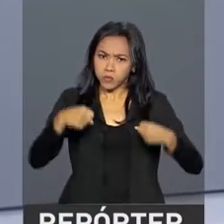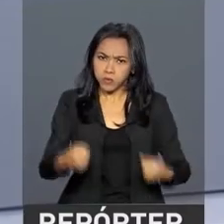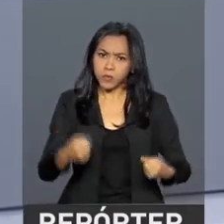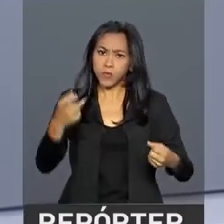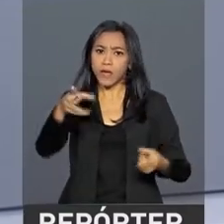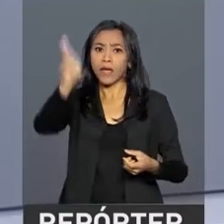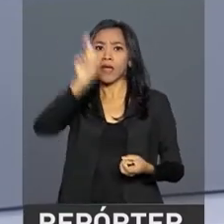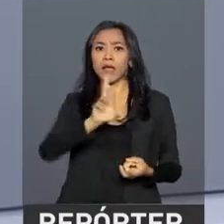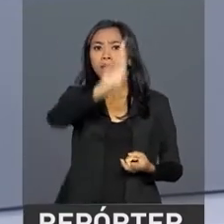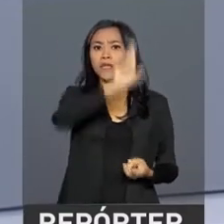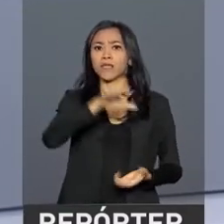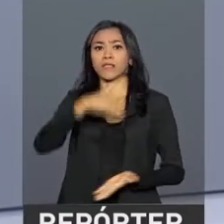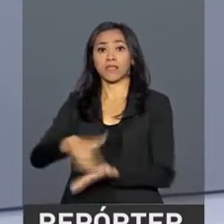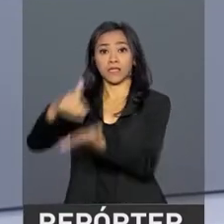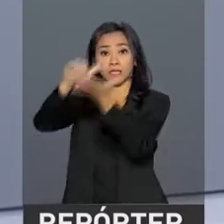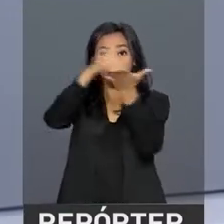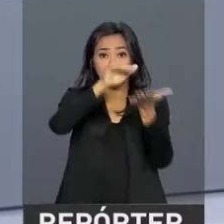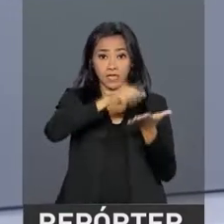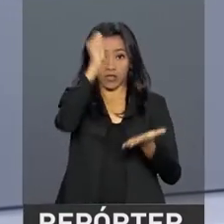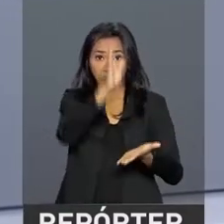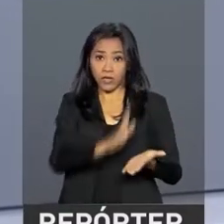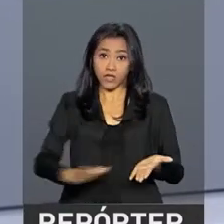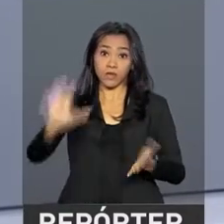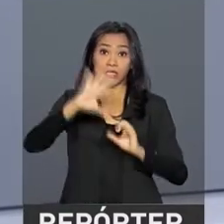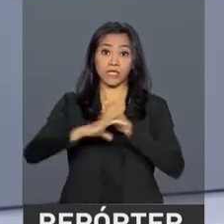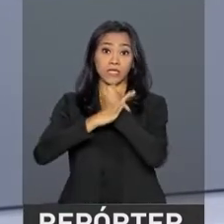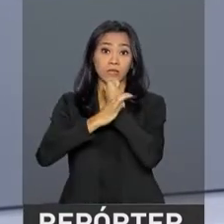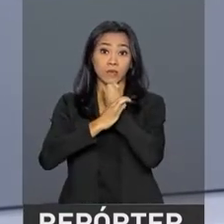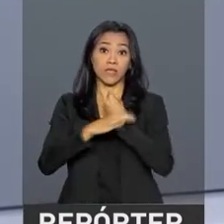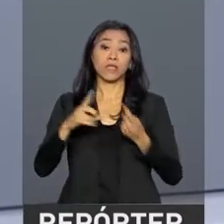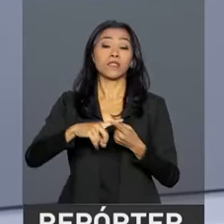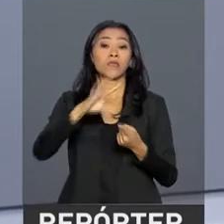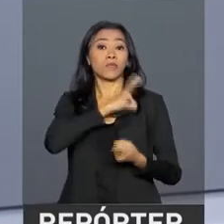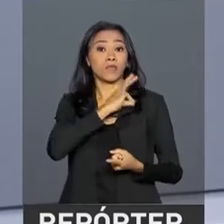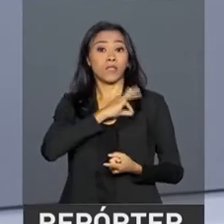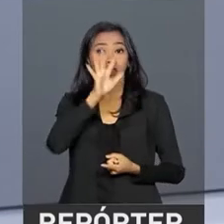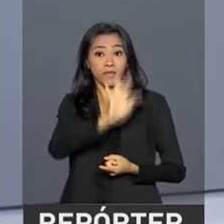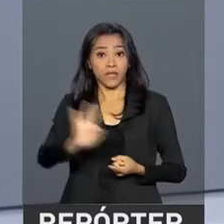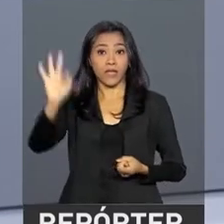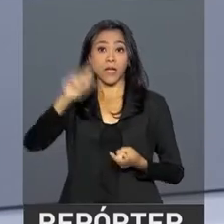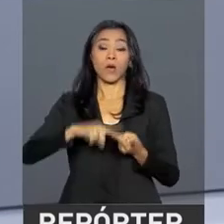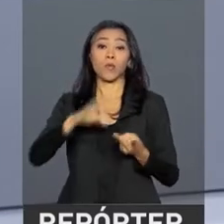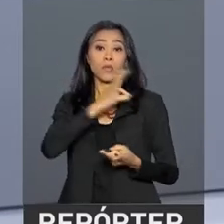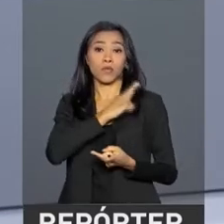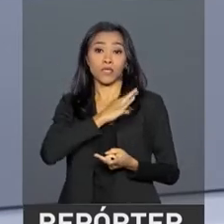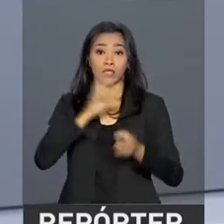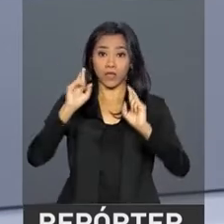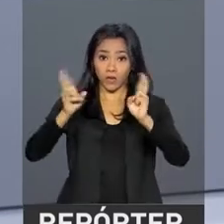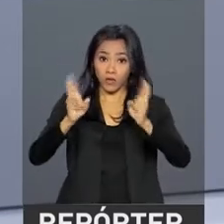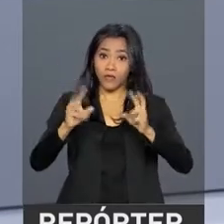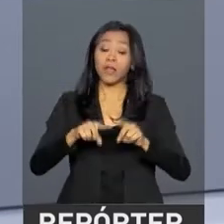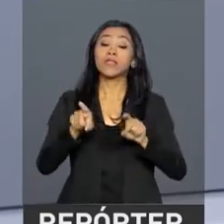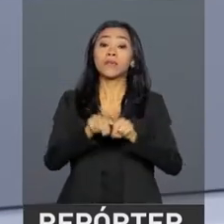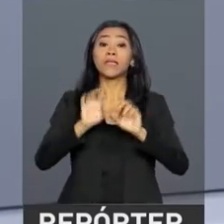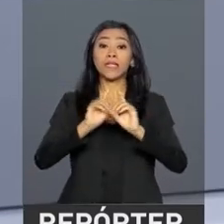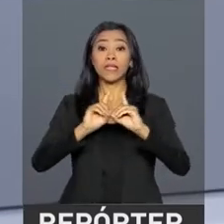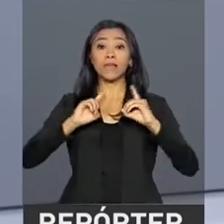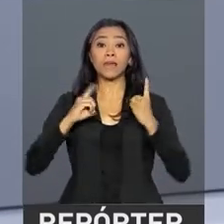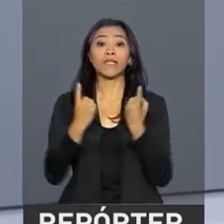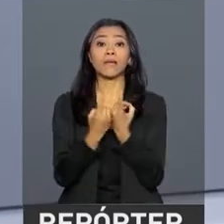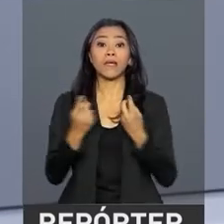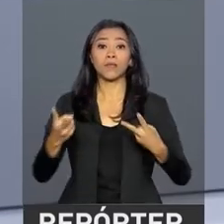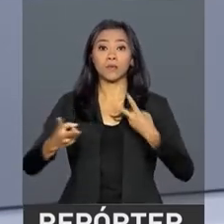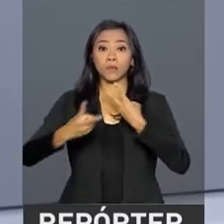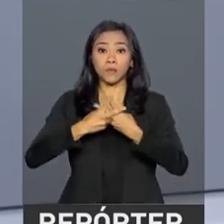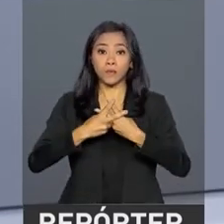nacional de segurança pública polícia federal polícia rodoviária federal e departamento penitenciário nacional para apoiar